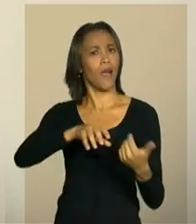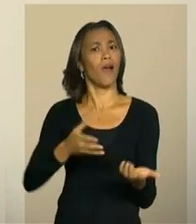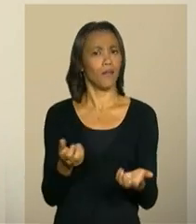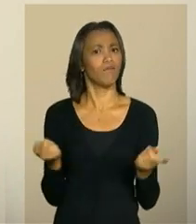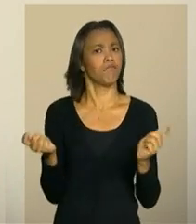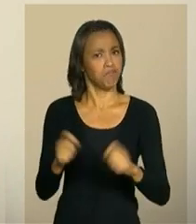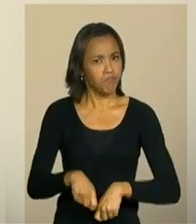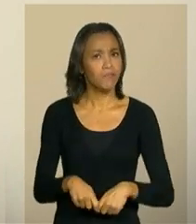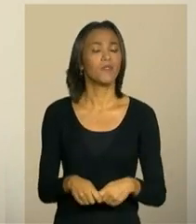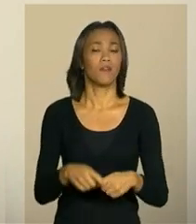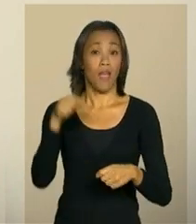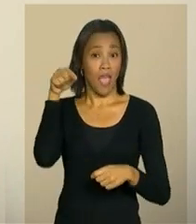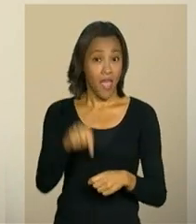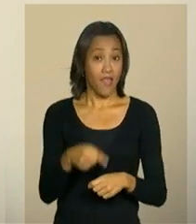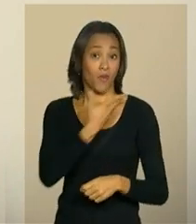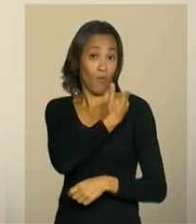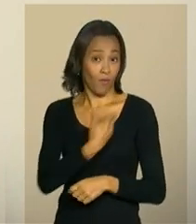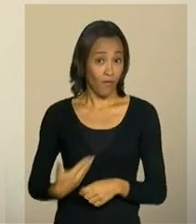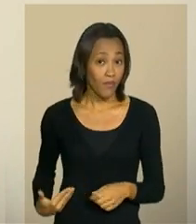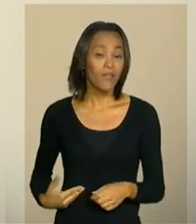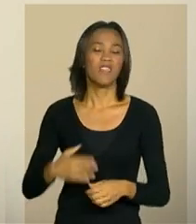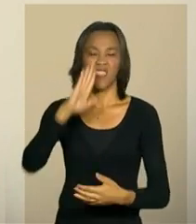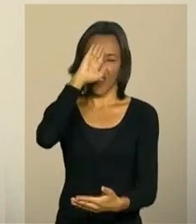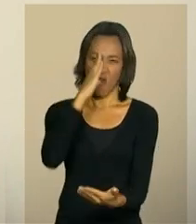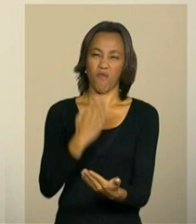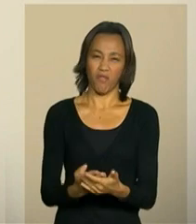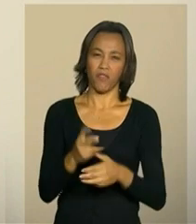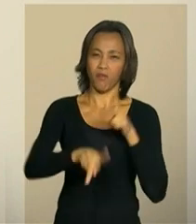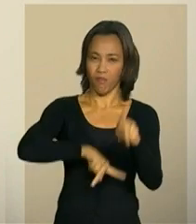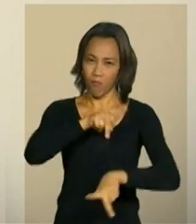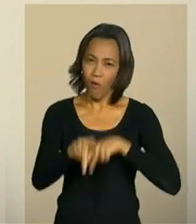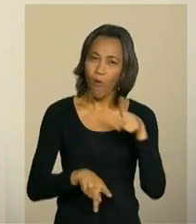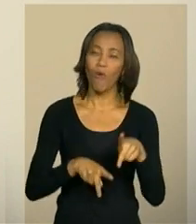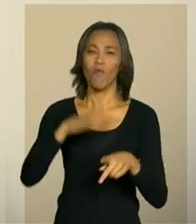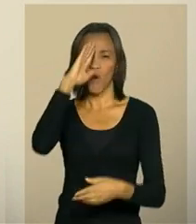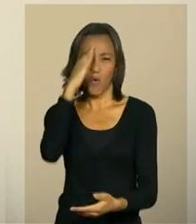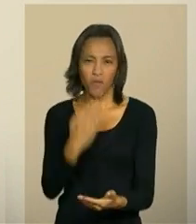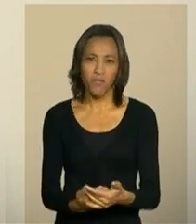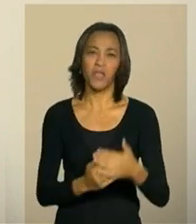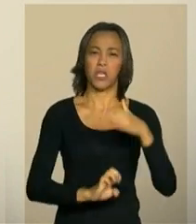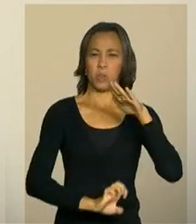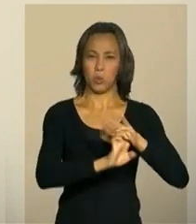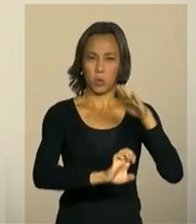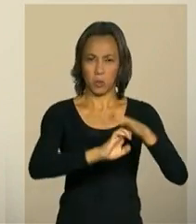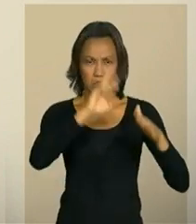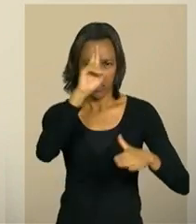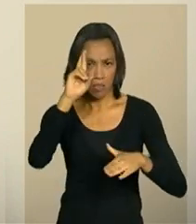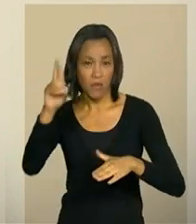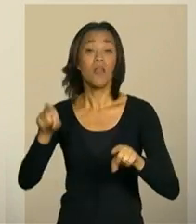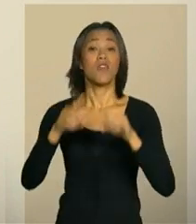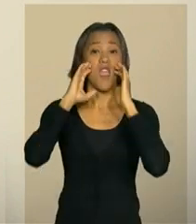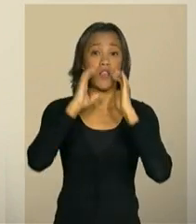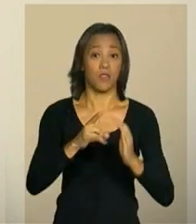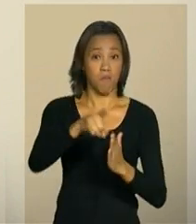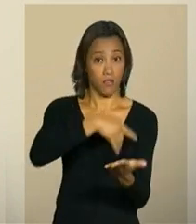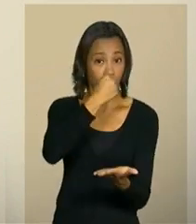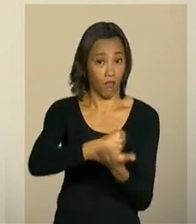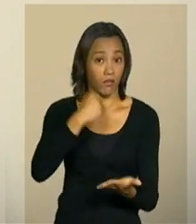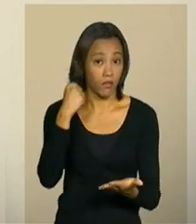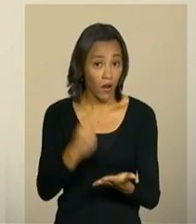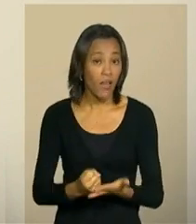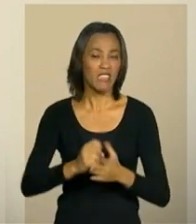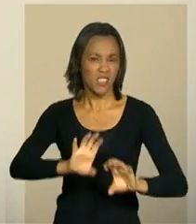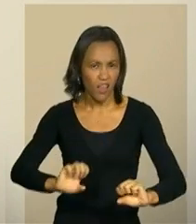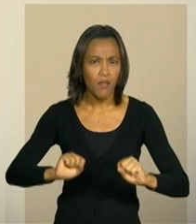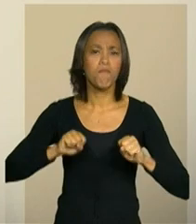oportunidades Este é um governo que confia no seu povo no seu empresariado que respeita contratos e está